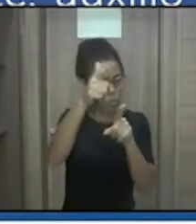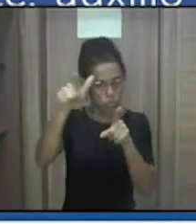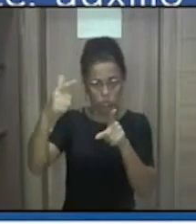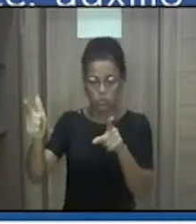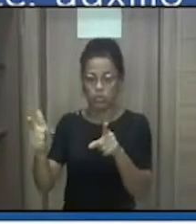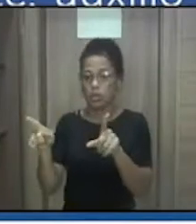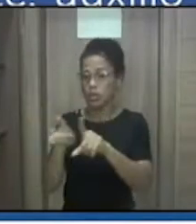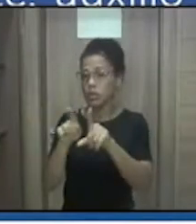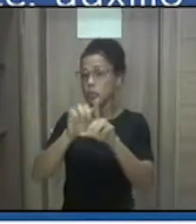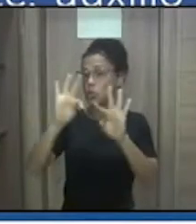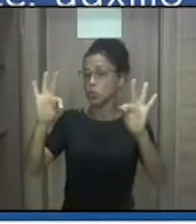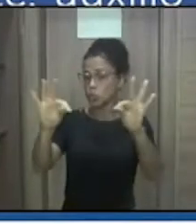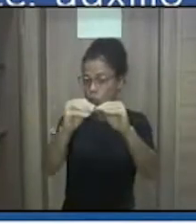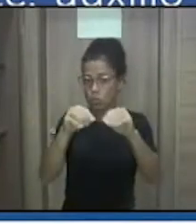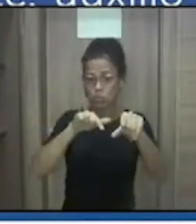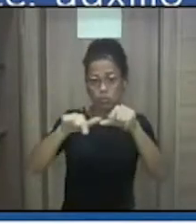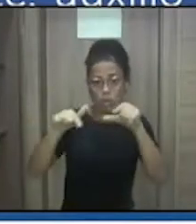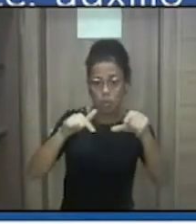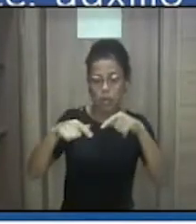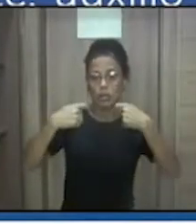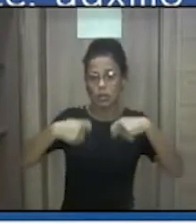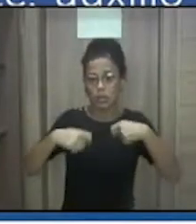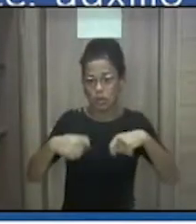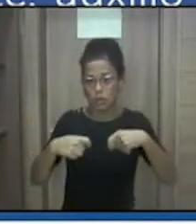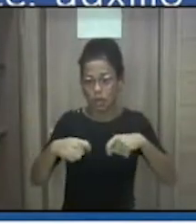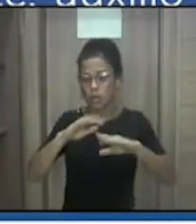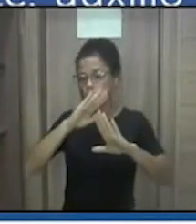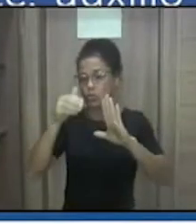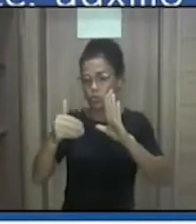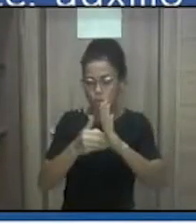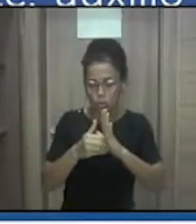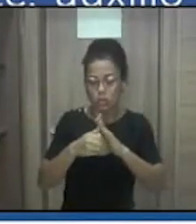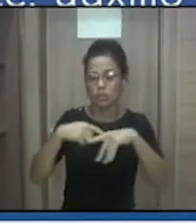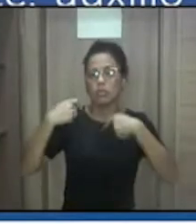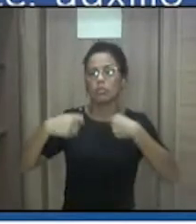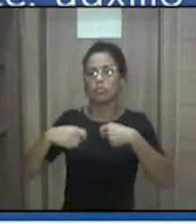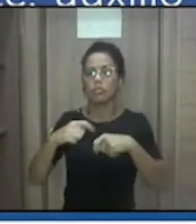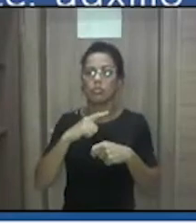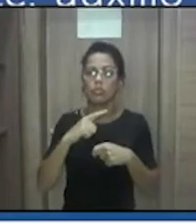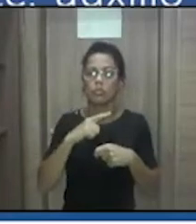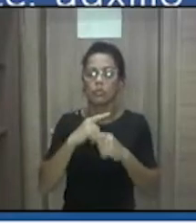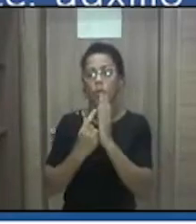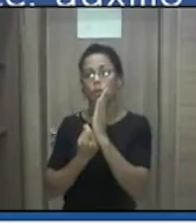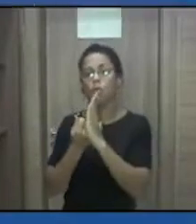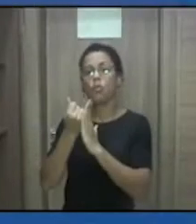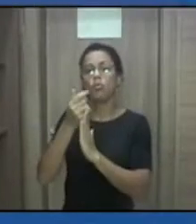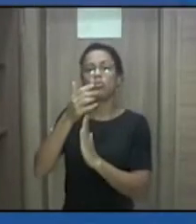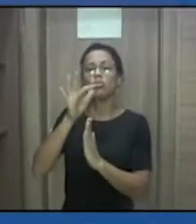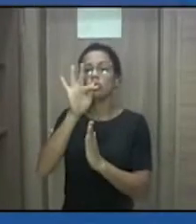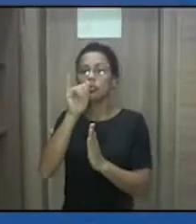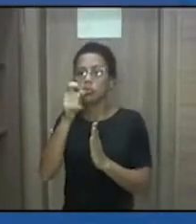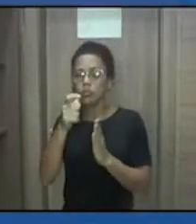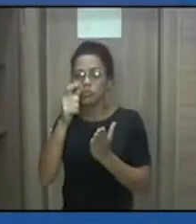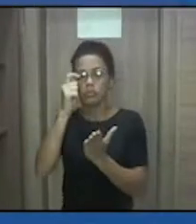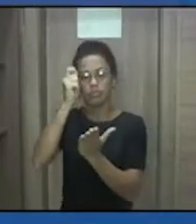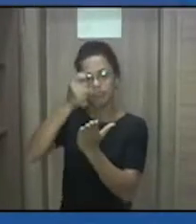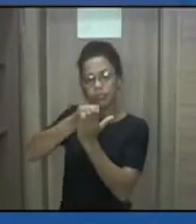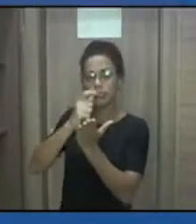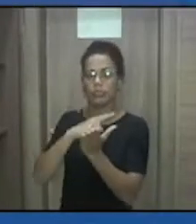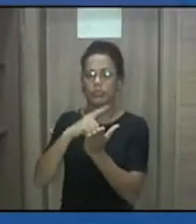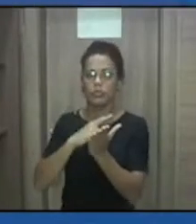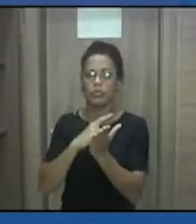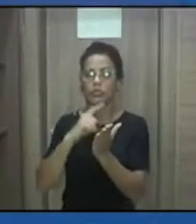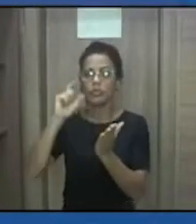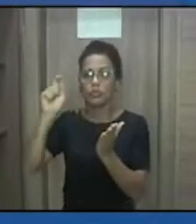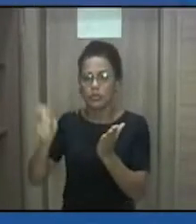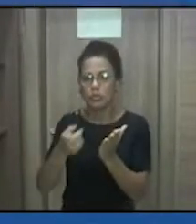todos os trabalhadores necessários e todos os elementos que compõem o custo fixo mensal de um laboratório de prótese. Então, chegamos